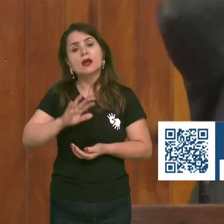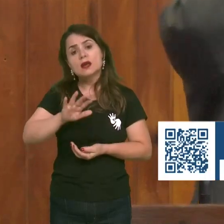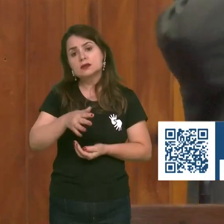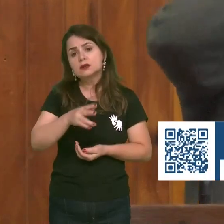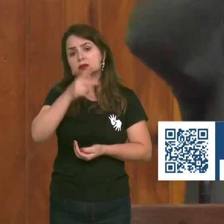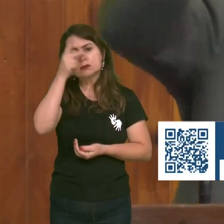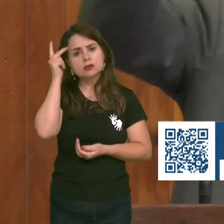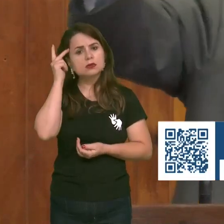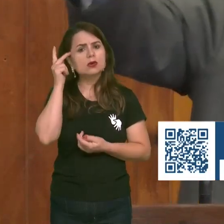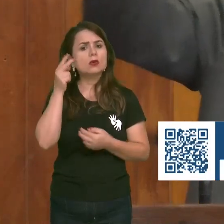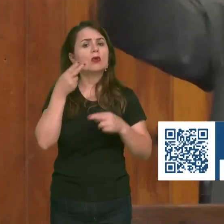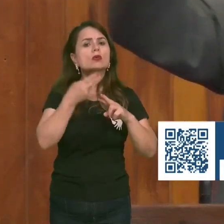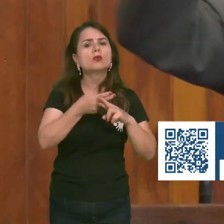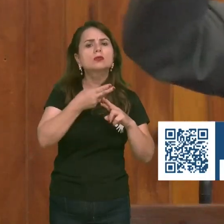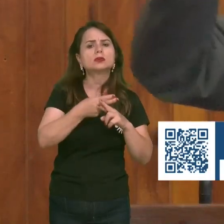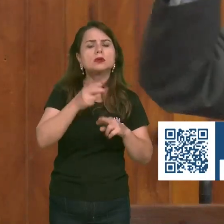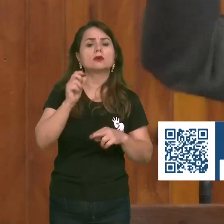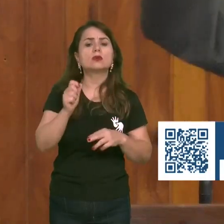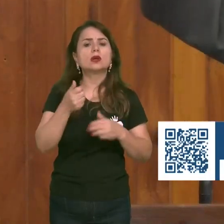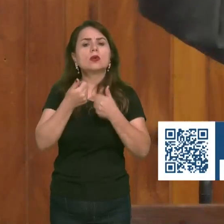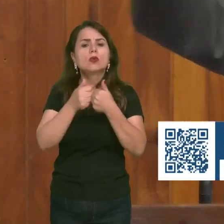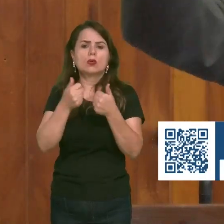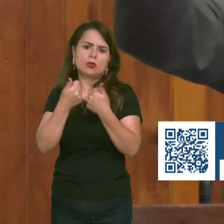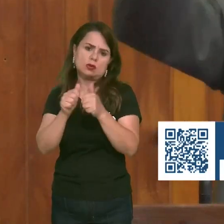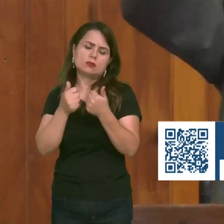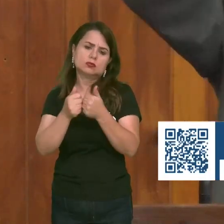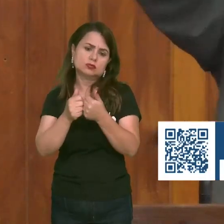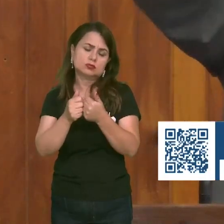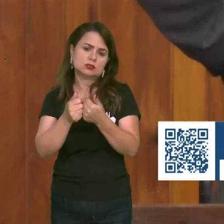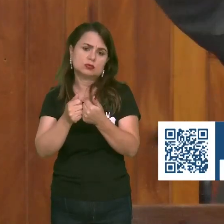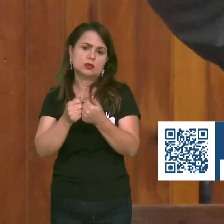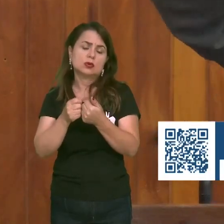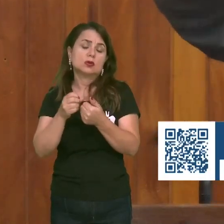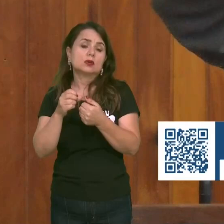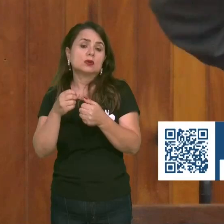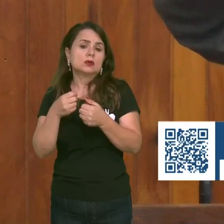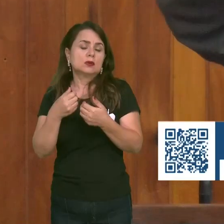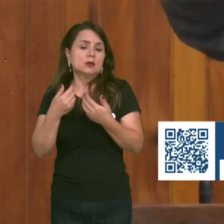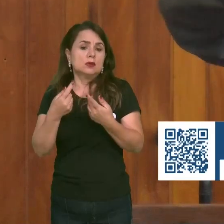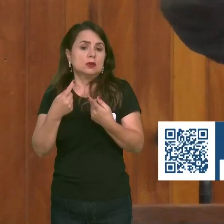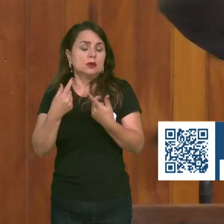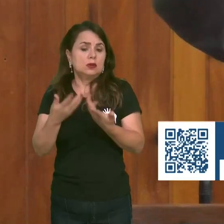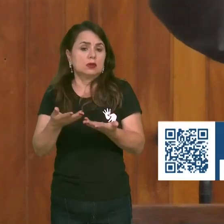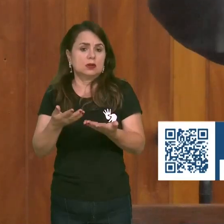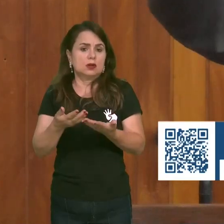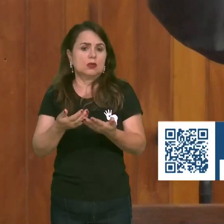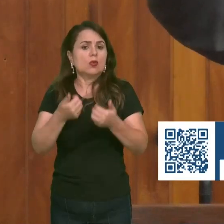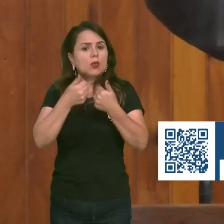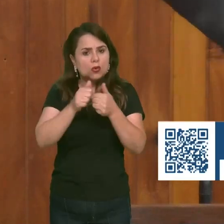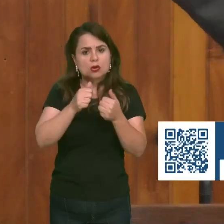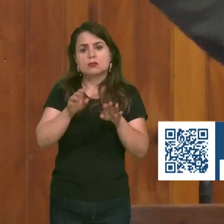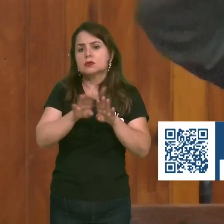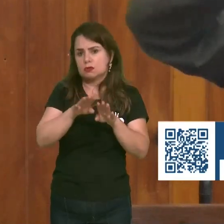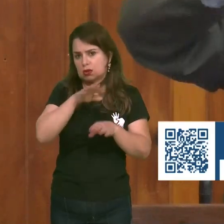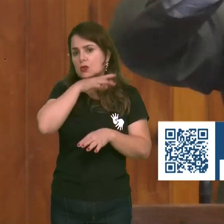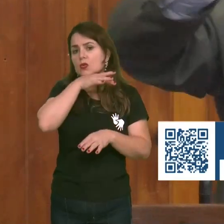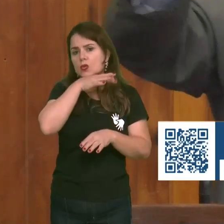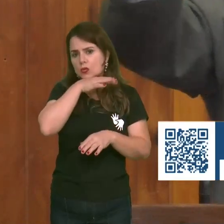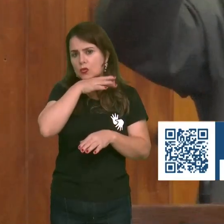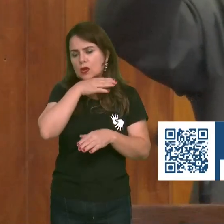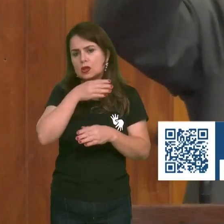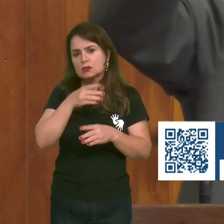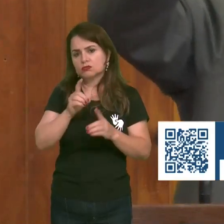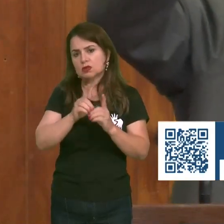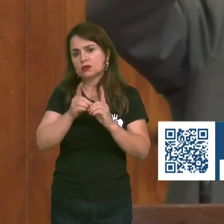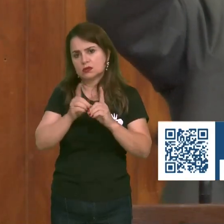articular se não tiver circular porque a circular também tá atendendo muito mal as pessoas não tem